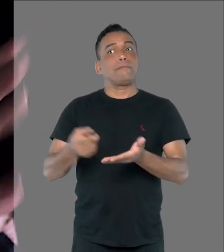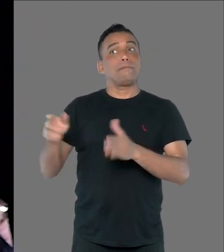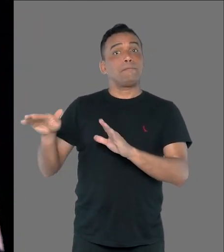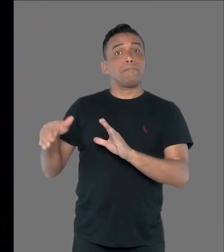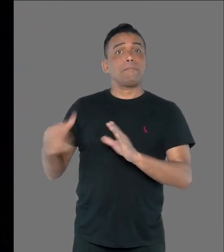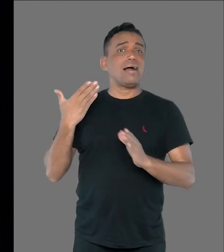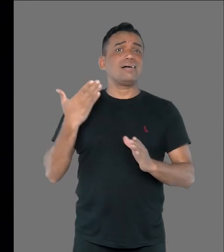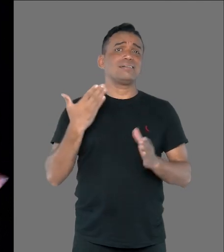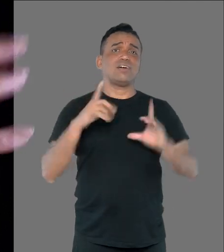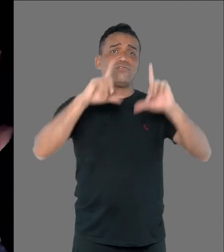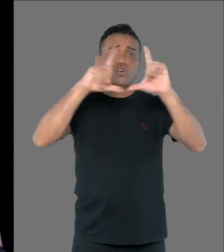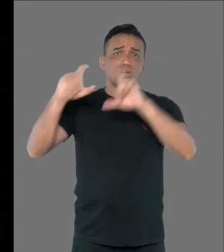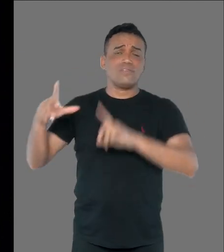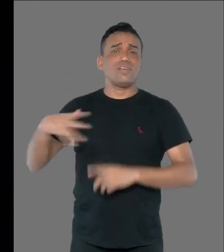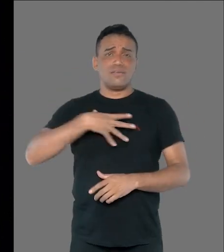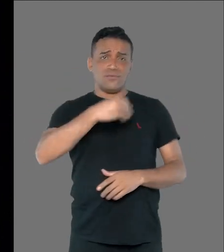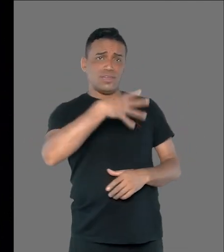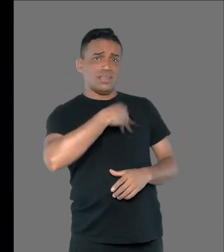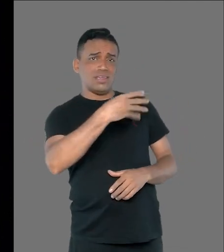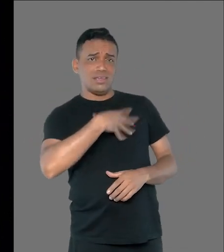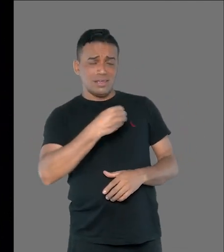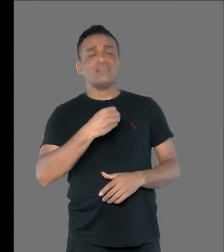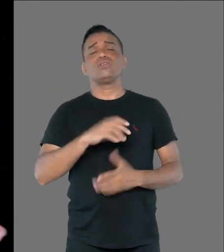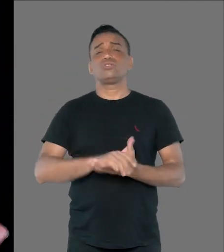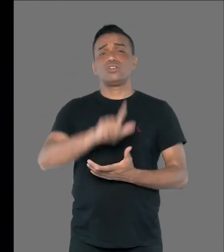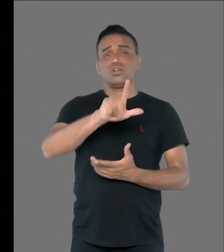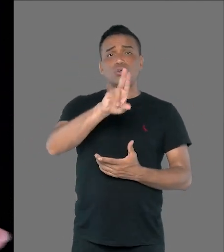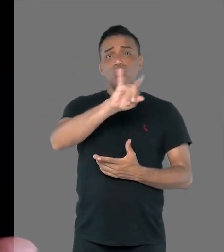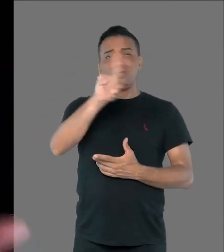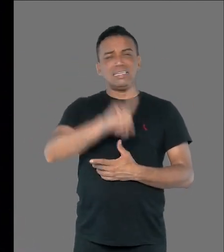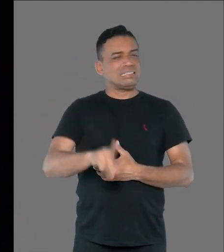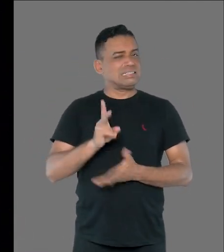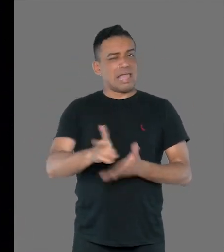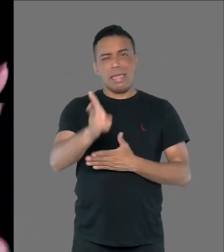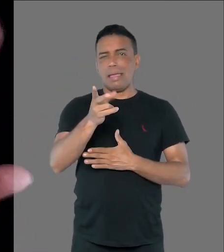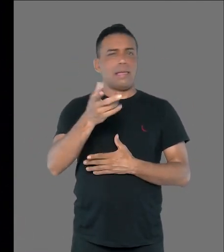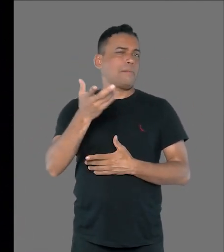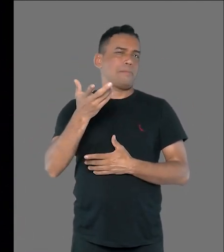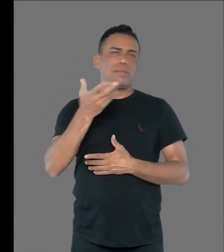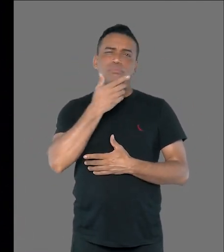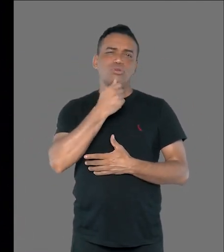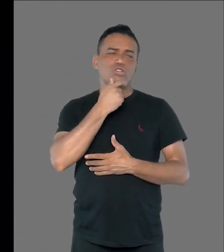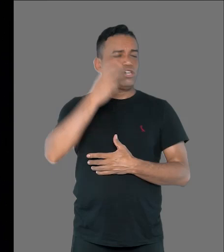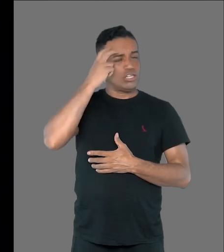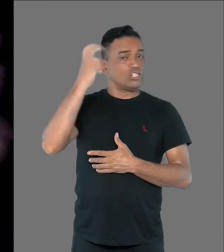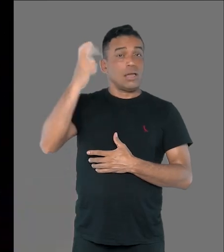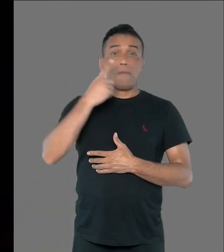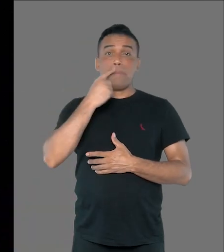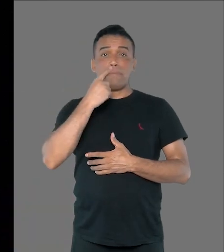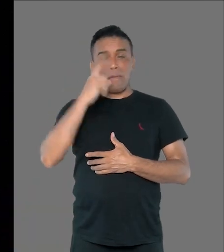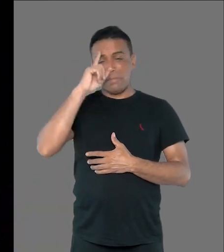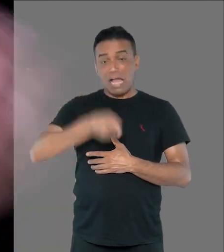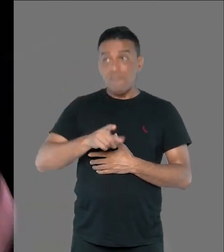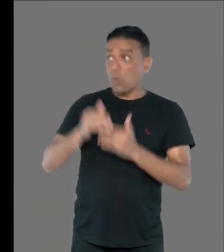vamos aqui publicar, eles são os melhores alunos, Luís sempre se destacando pela inteligência, fazendo tudo que o pai mandava, o melhor